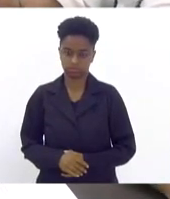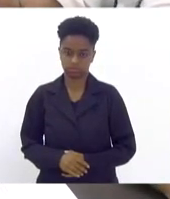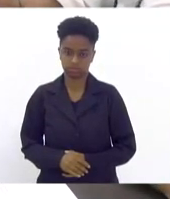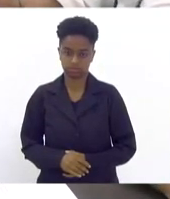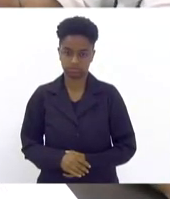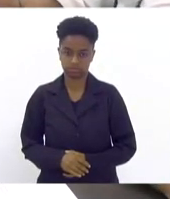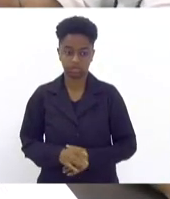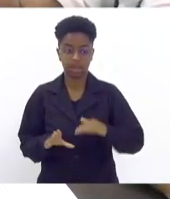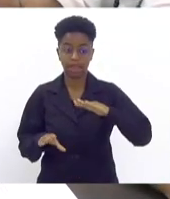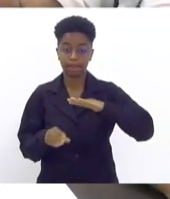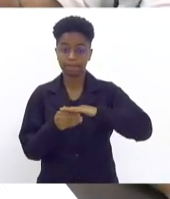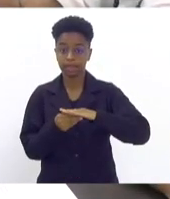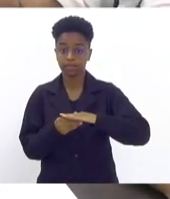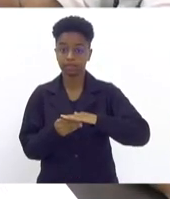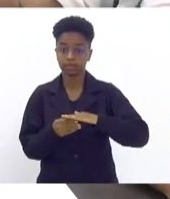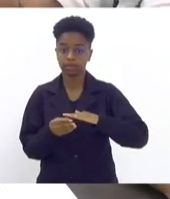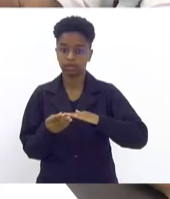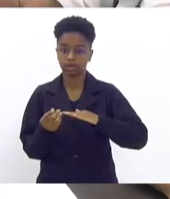A emenda